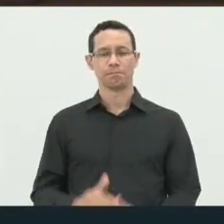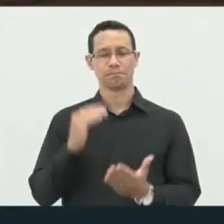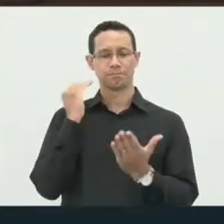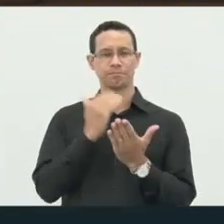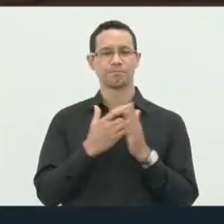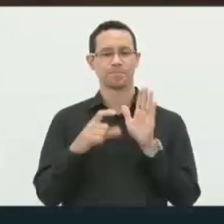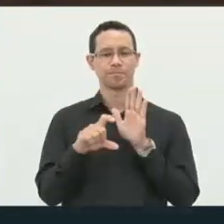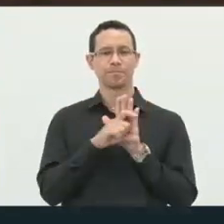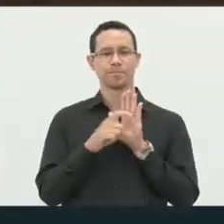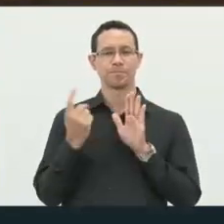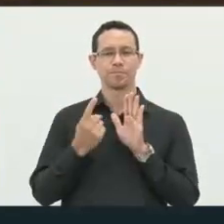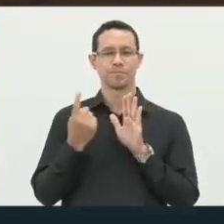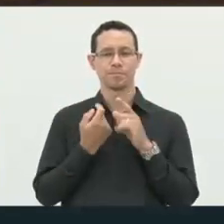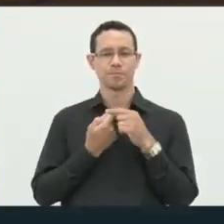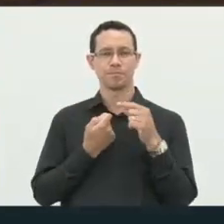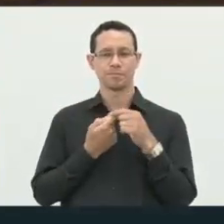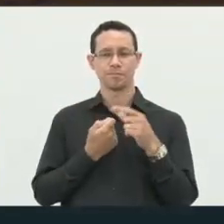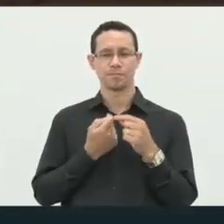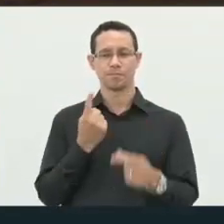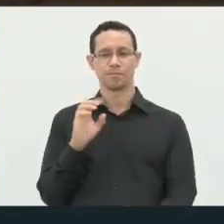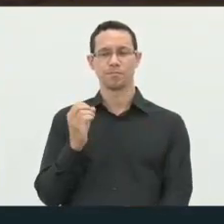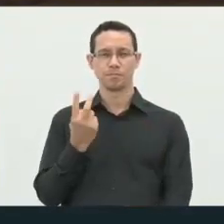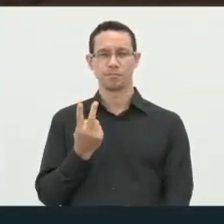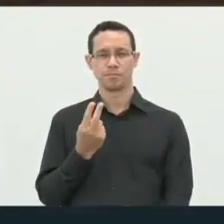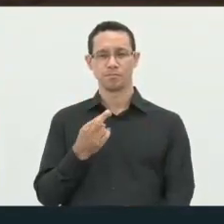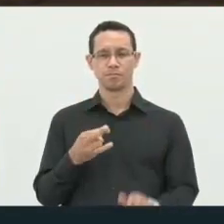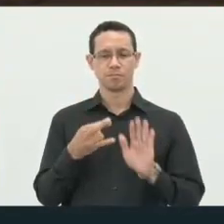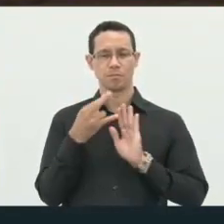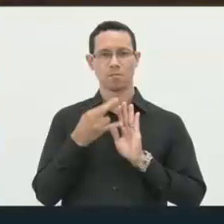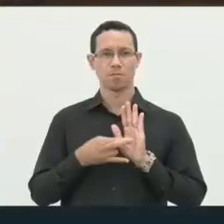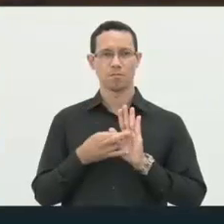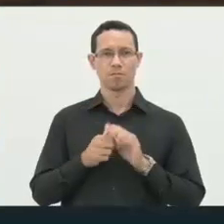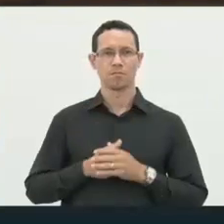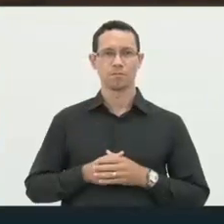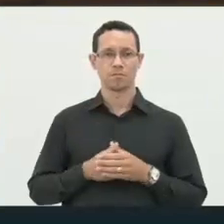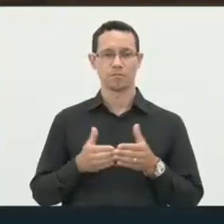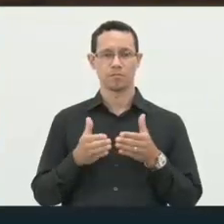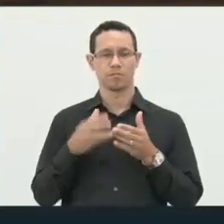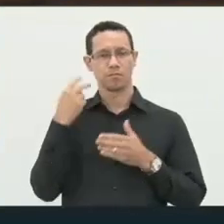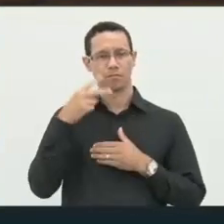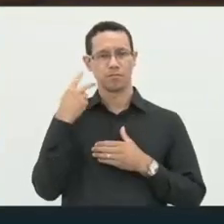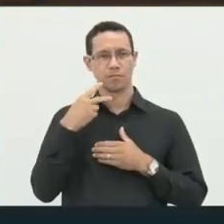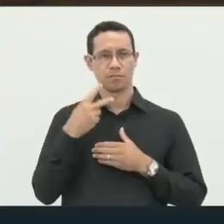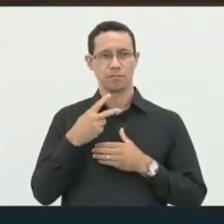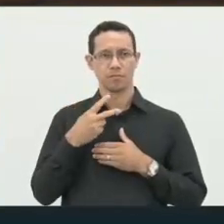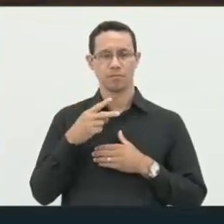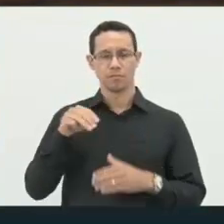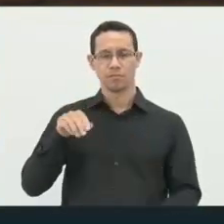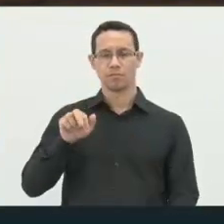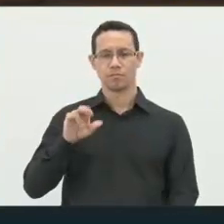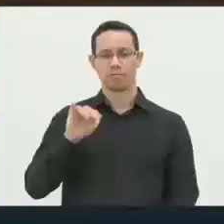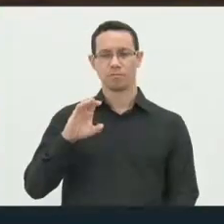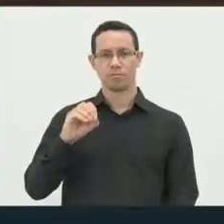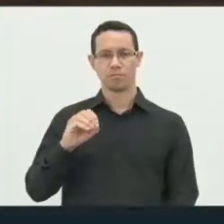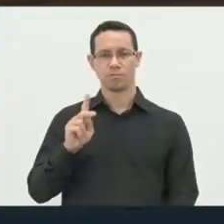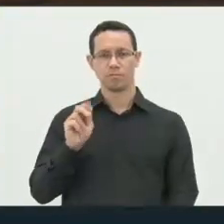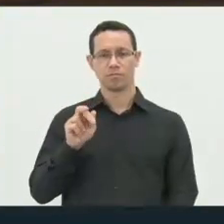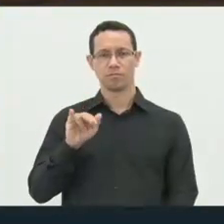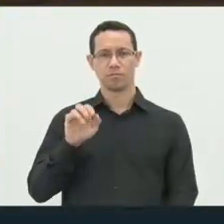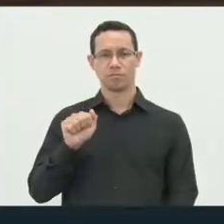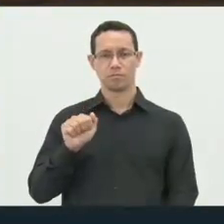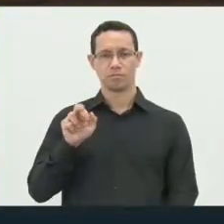1º do artigo 102 do Regimento Interno os vereadores Maurício brinquinho PT Karina soltura e Romildo Santos